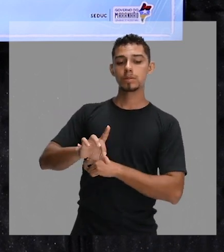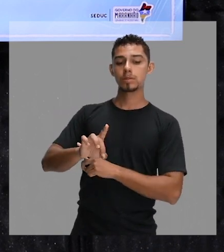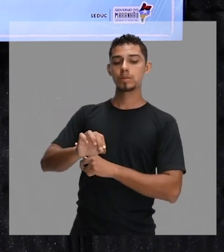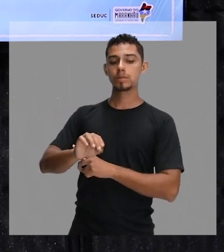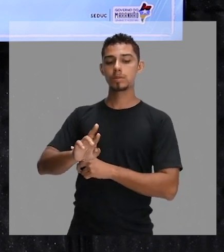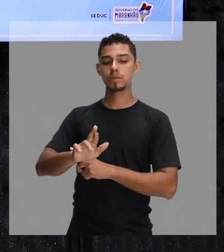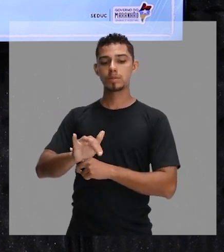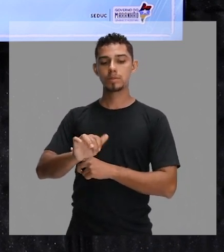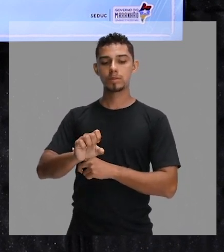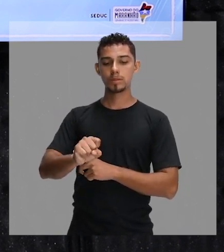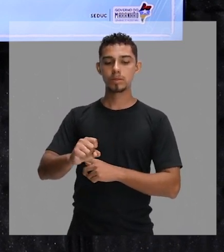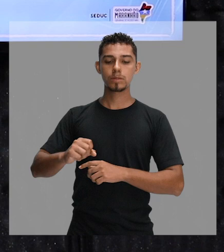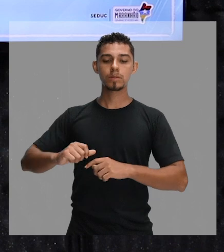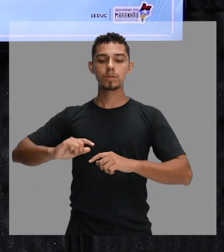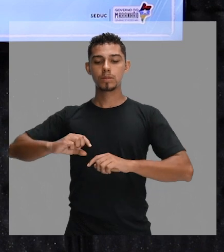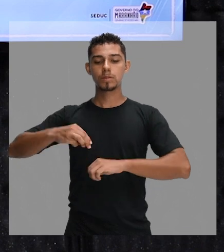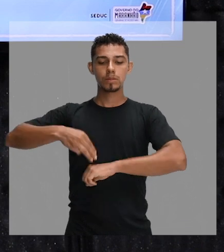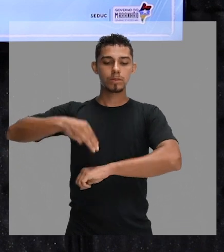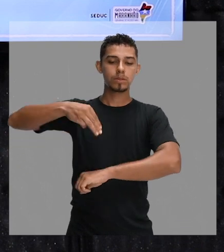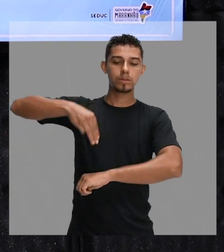temos no território brasileiro.